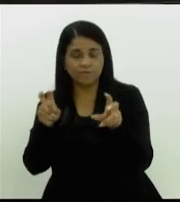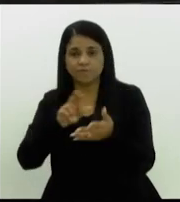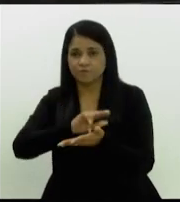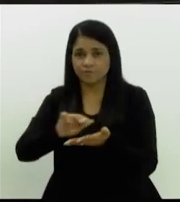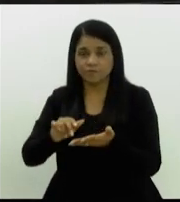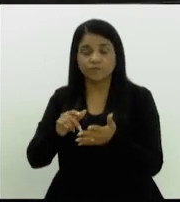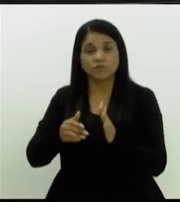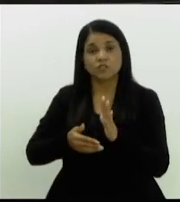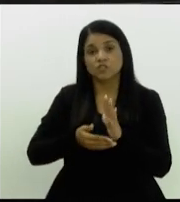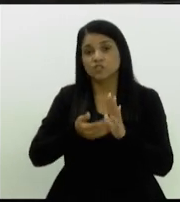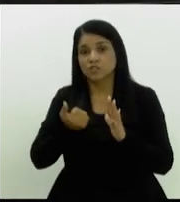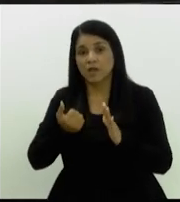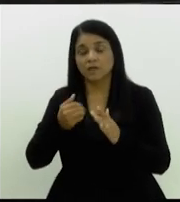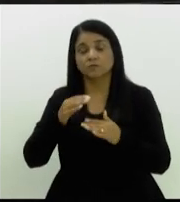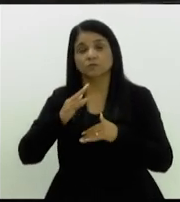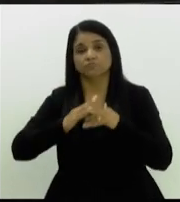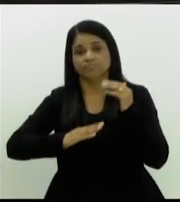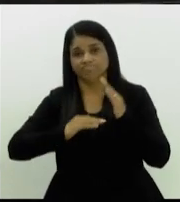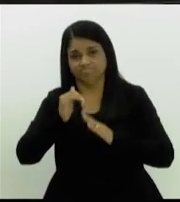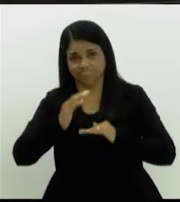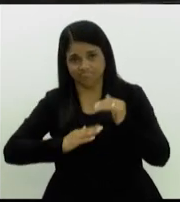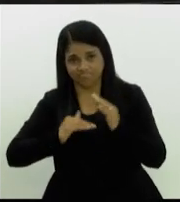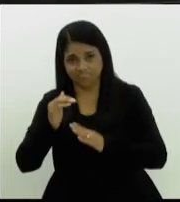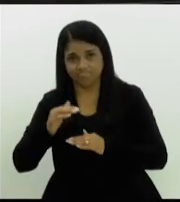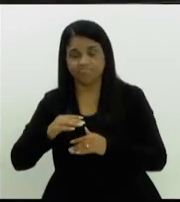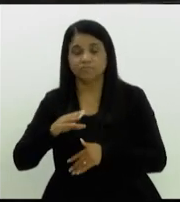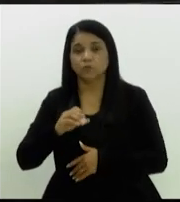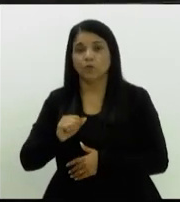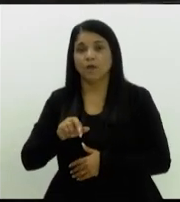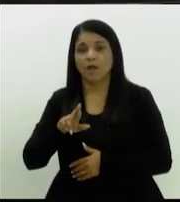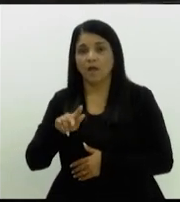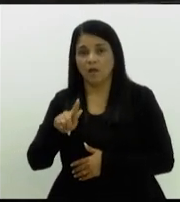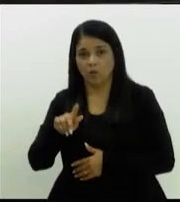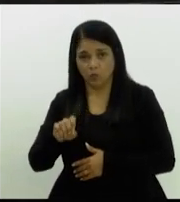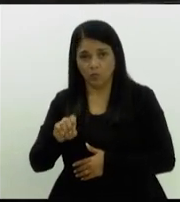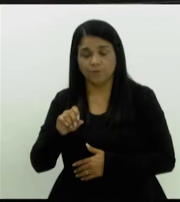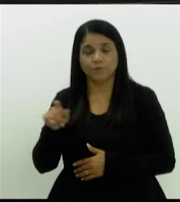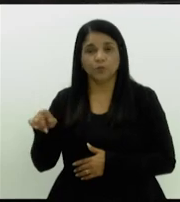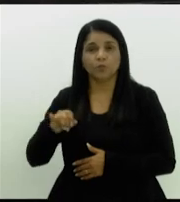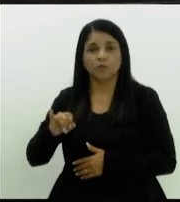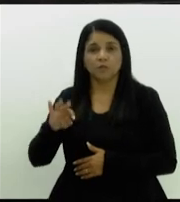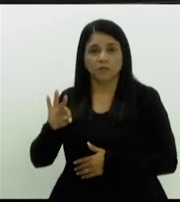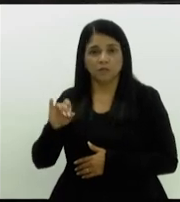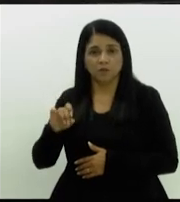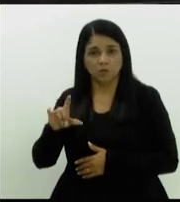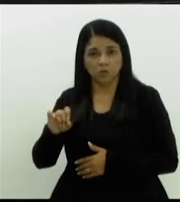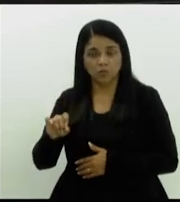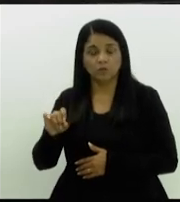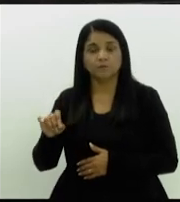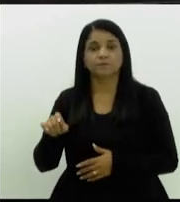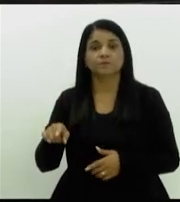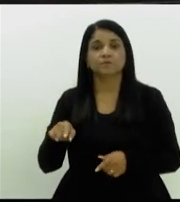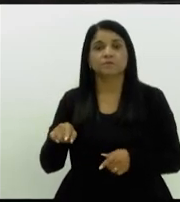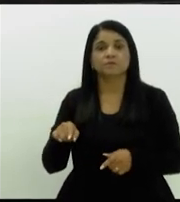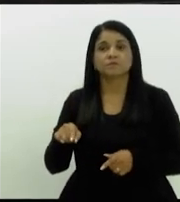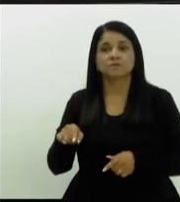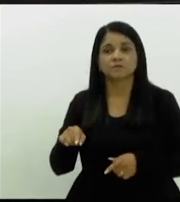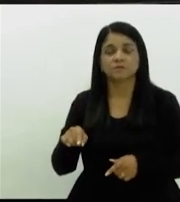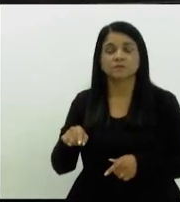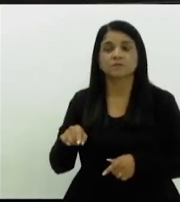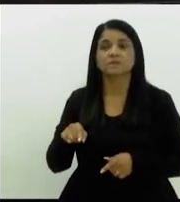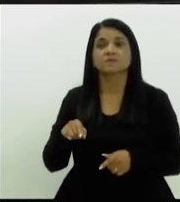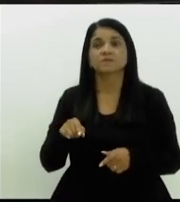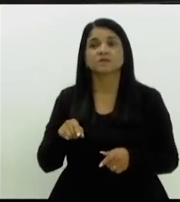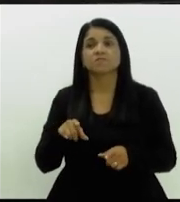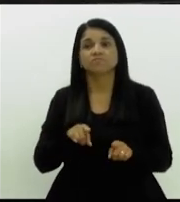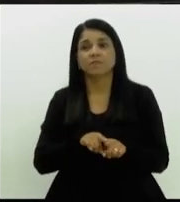retirado do cargo e, com isso, foi também... pediu para sair toda a comissão